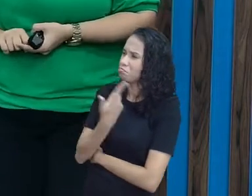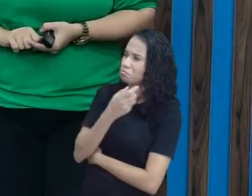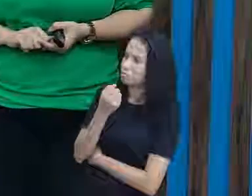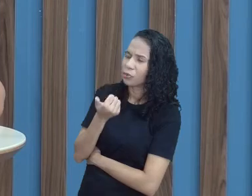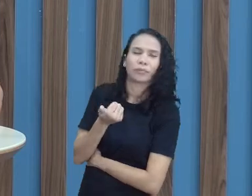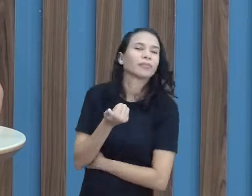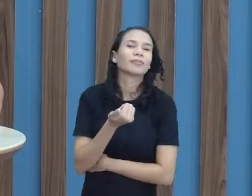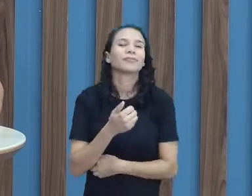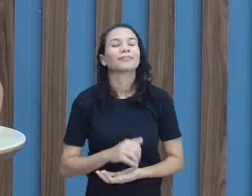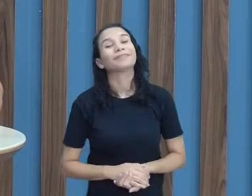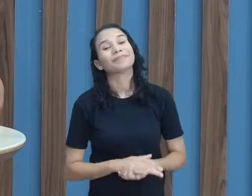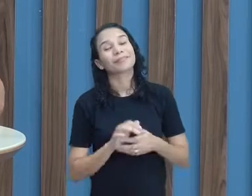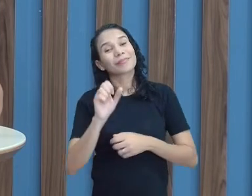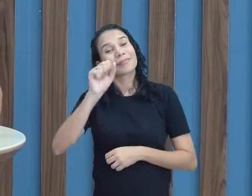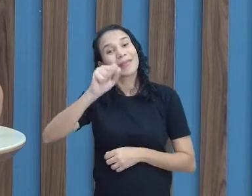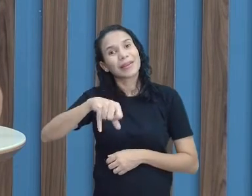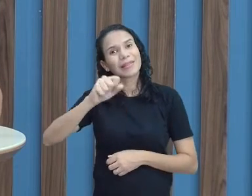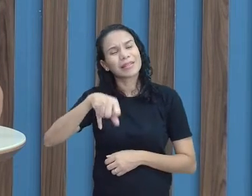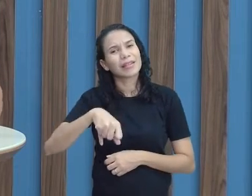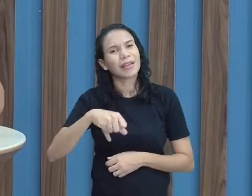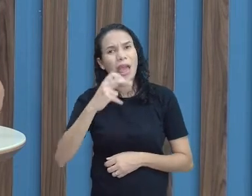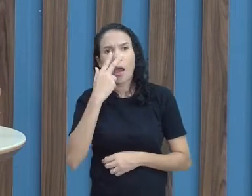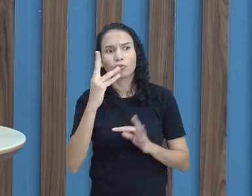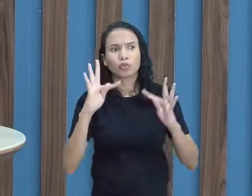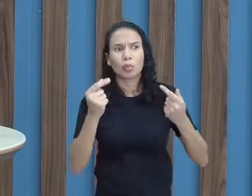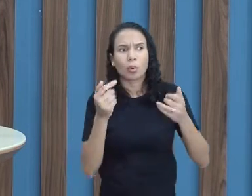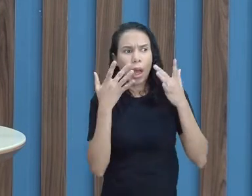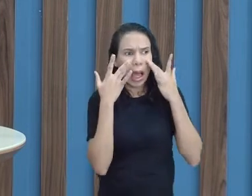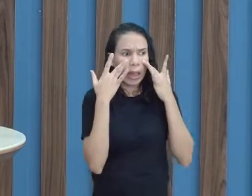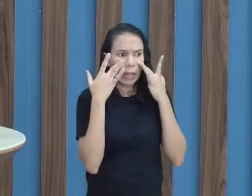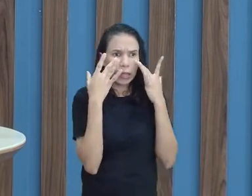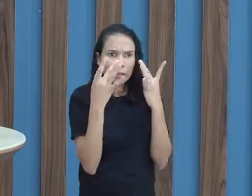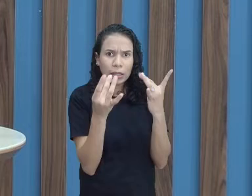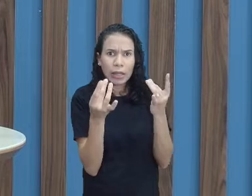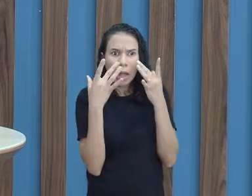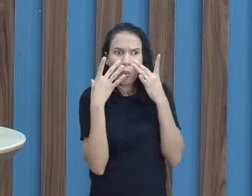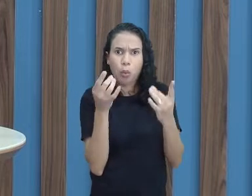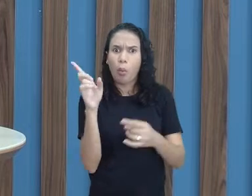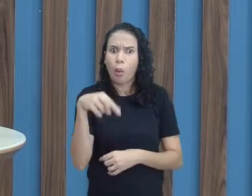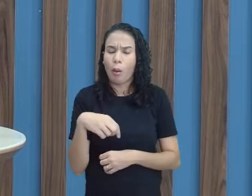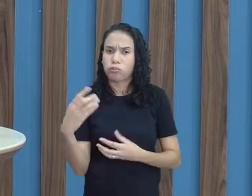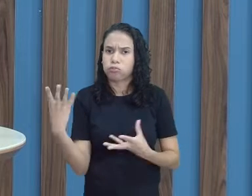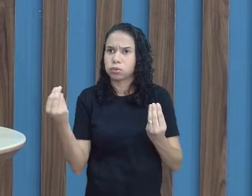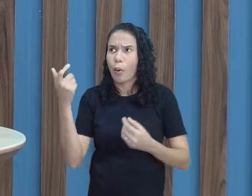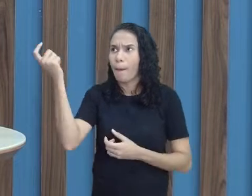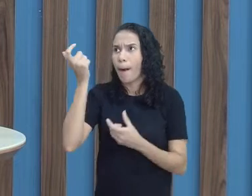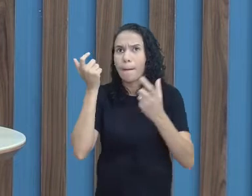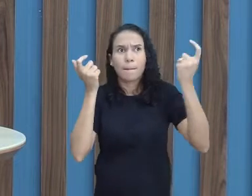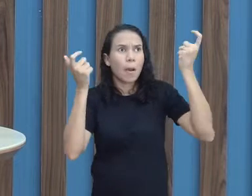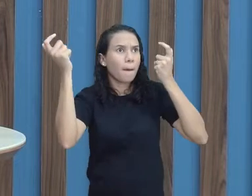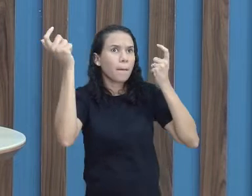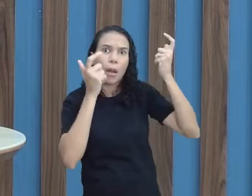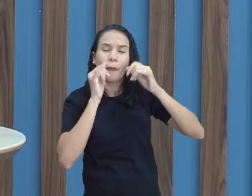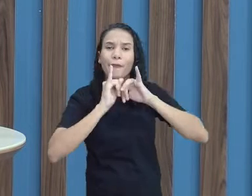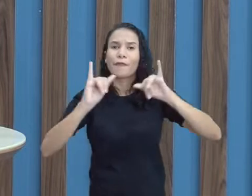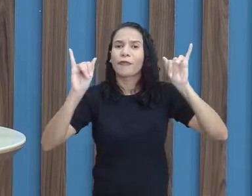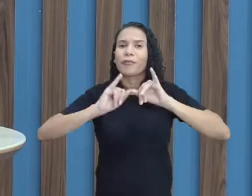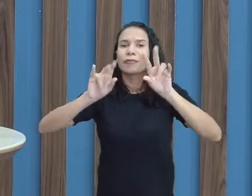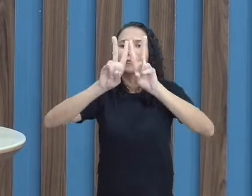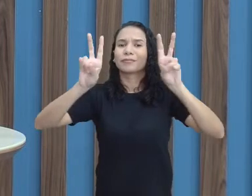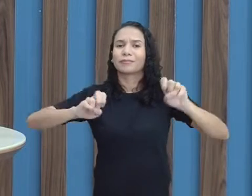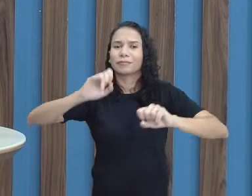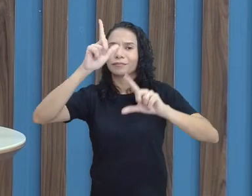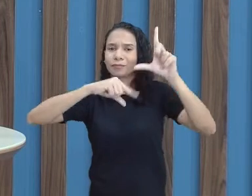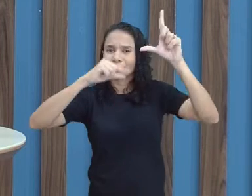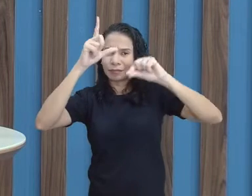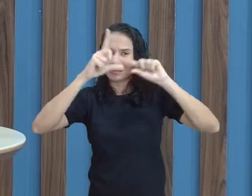aí? Pois é, Carol, acho que estão muito atentos, né, a tanta novidade em relação aí à questão da estrela, né,